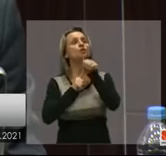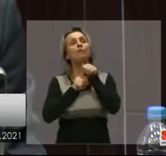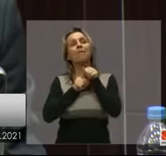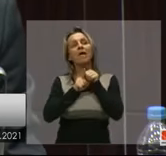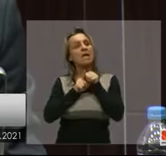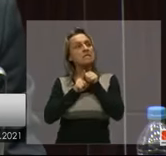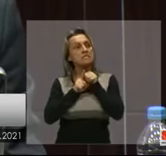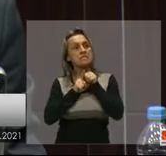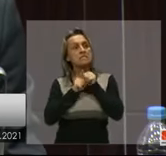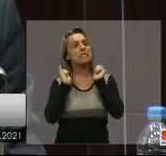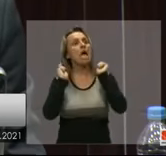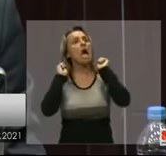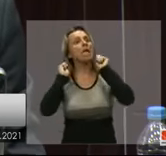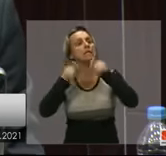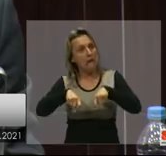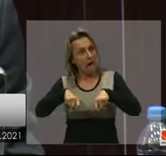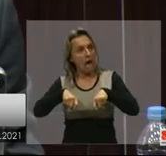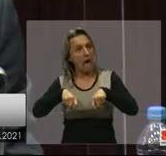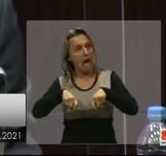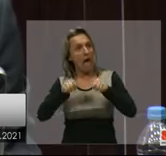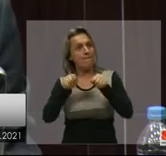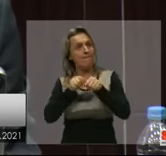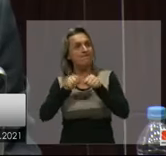meses já dá para estuprar a Nau?